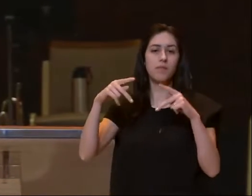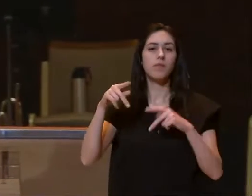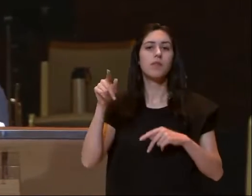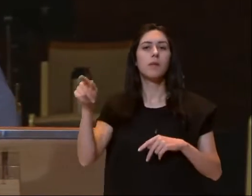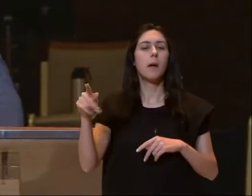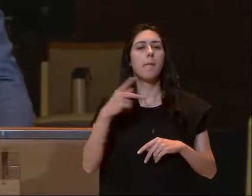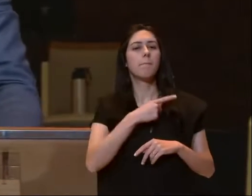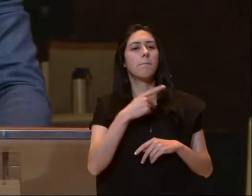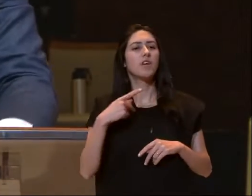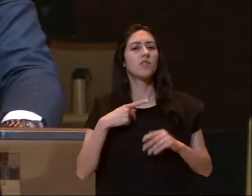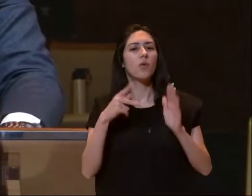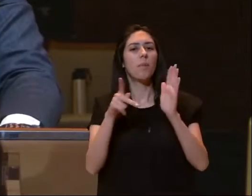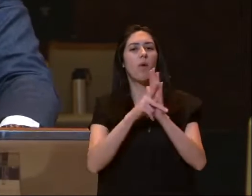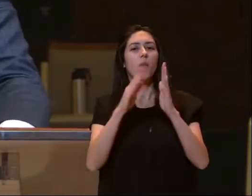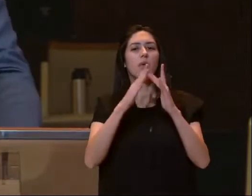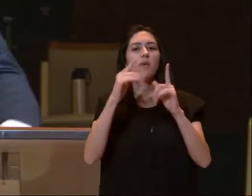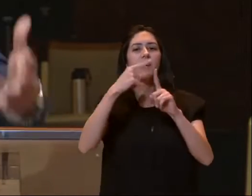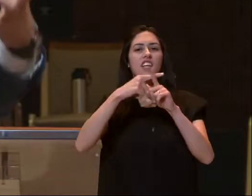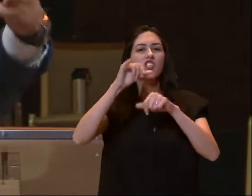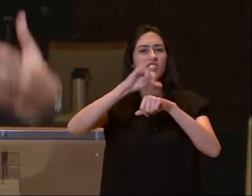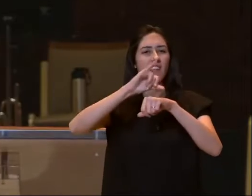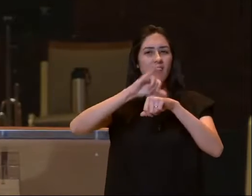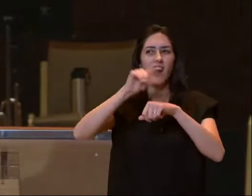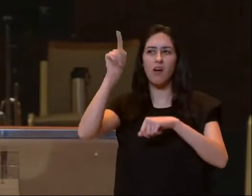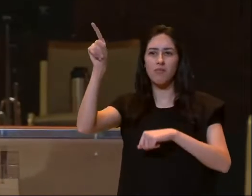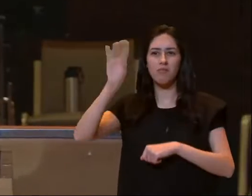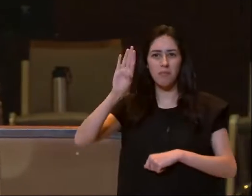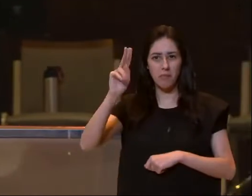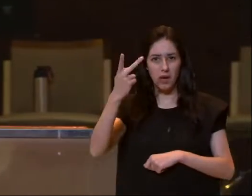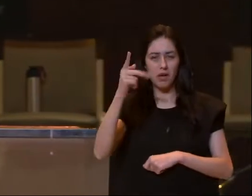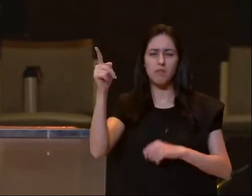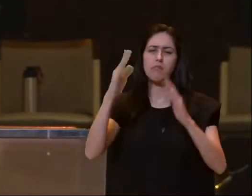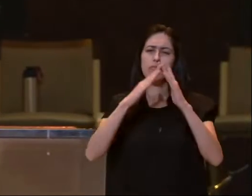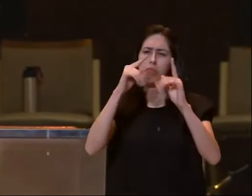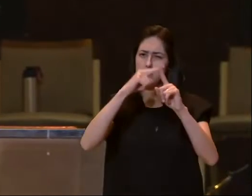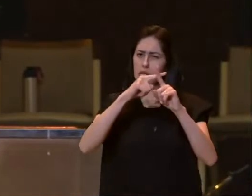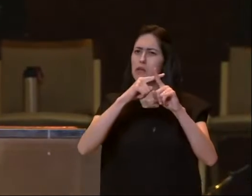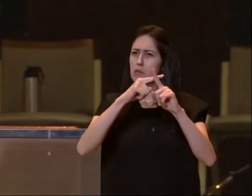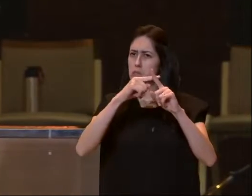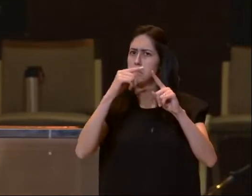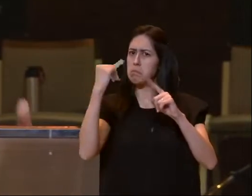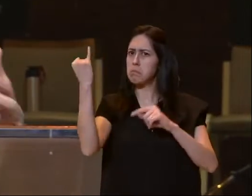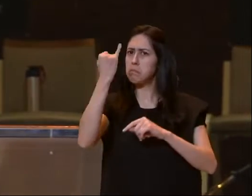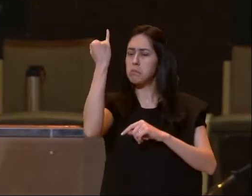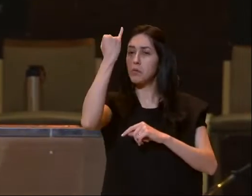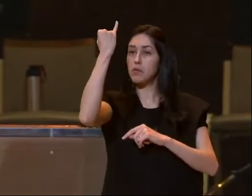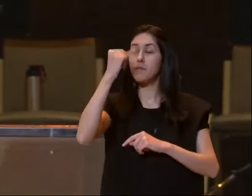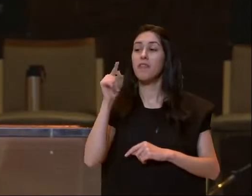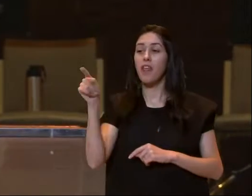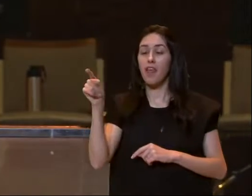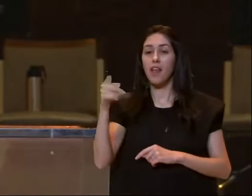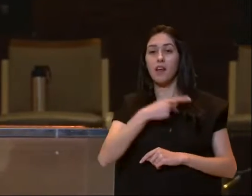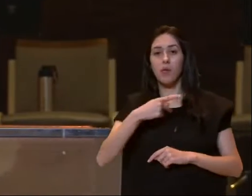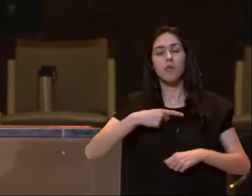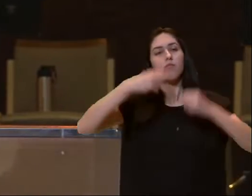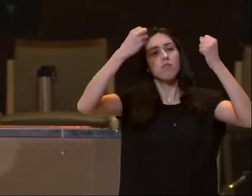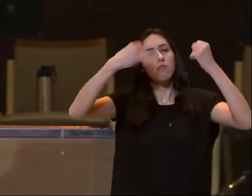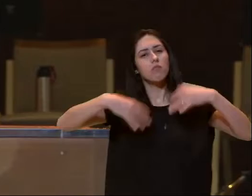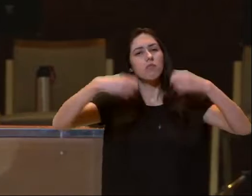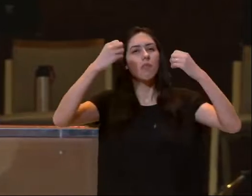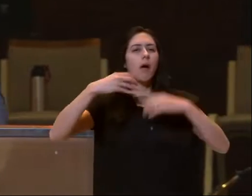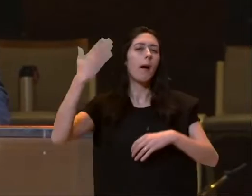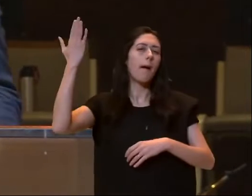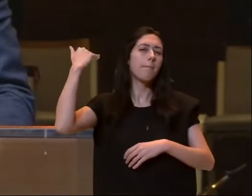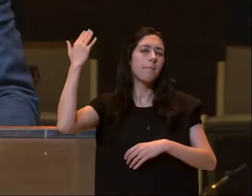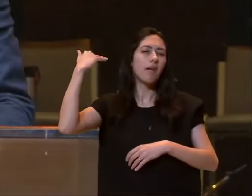pastor da Igreja Central em Belo Horizonte, uma igreja muito relevante no nosso país. Ele contando, quando ele assumiu a igreja